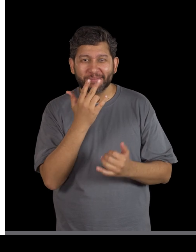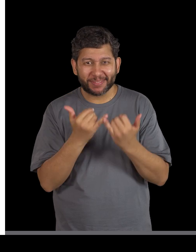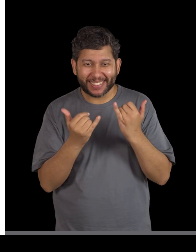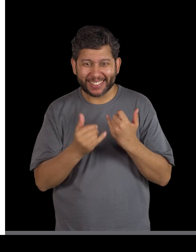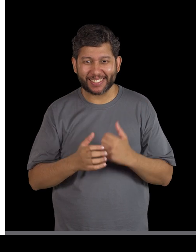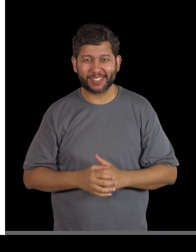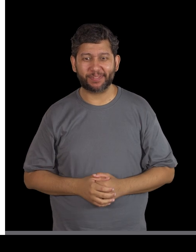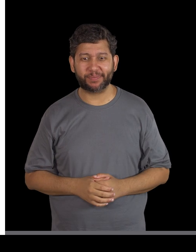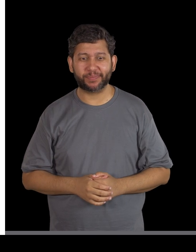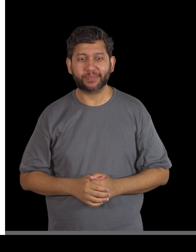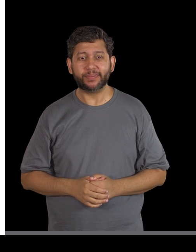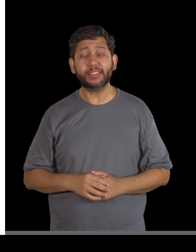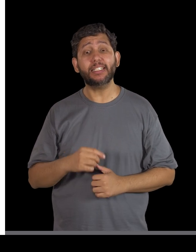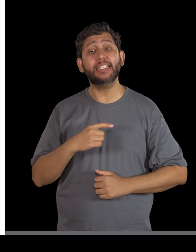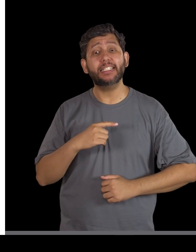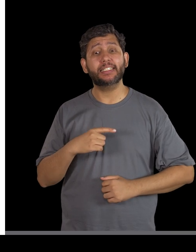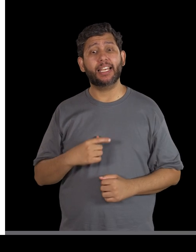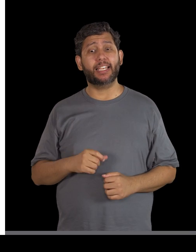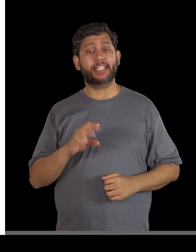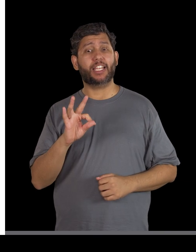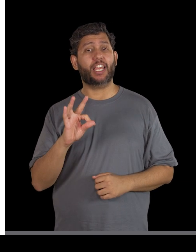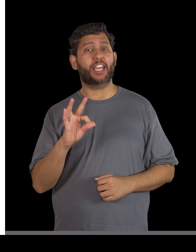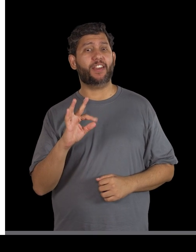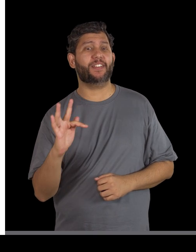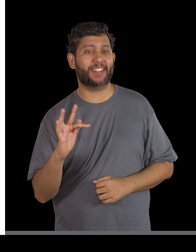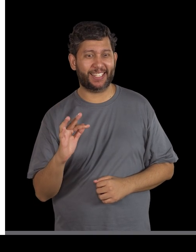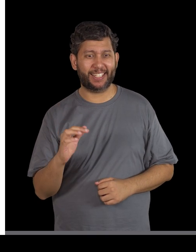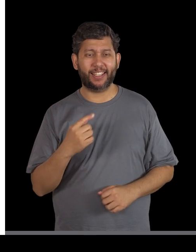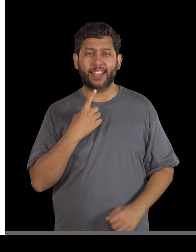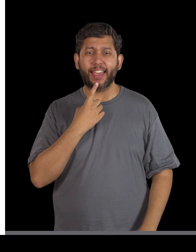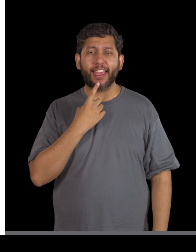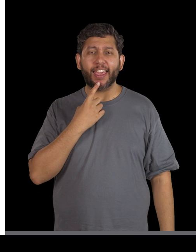ali abaixo o cha, como por exemplo, catch.